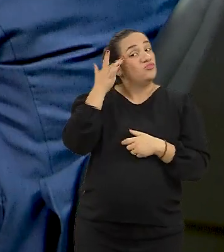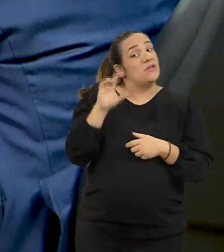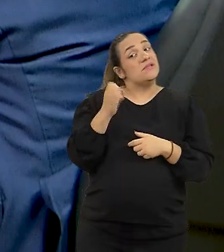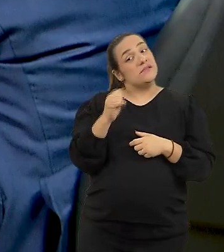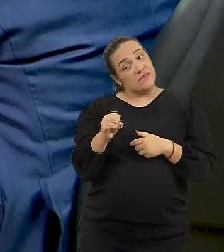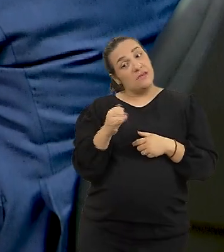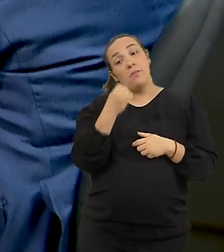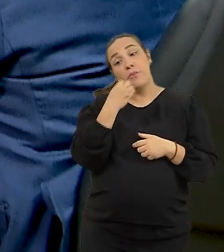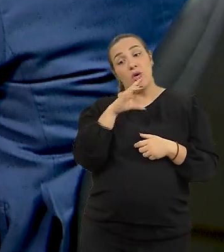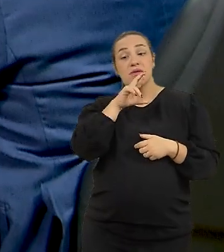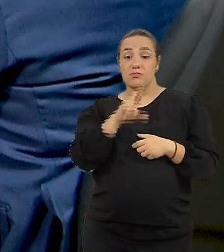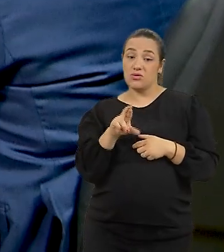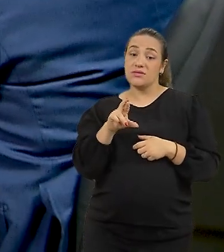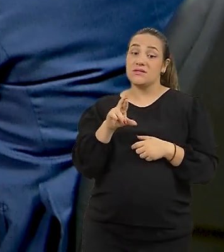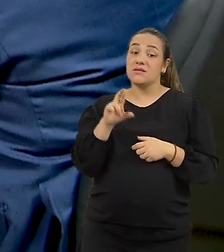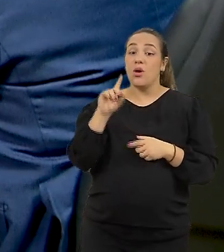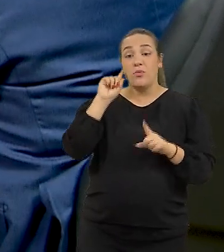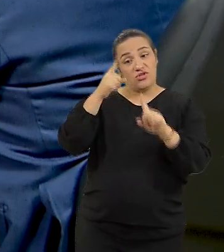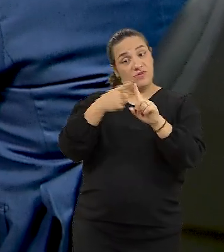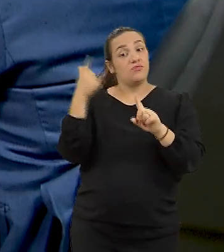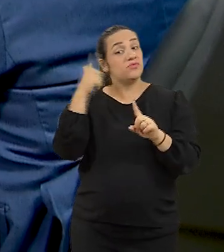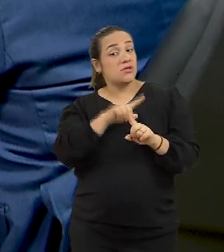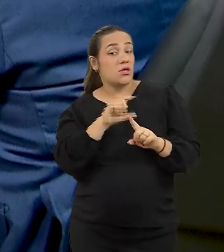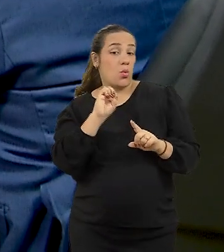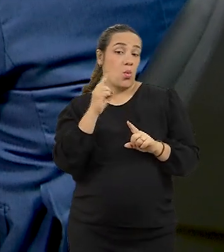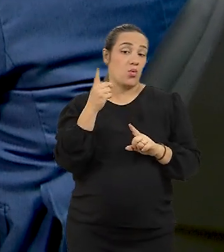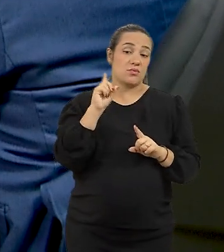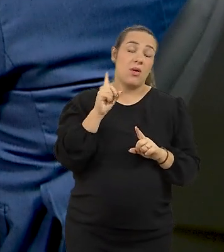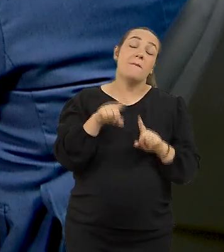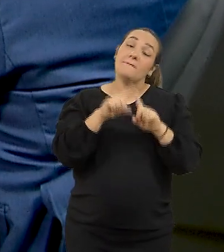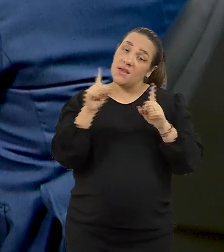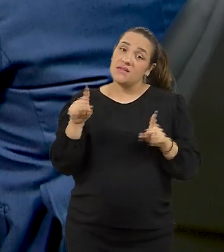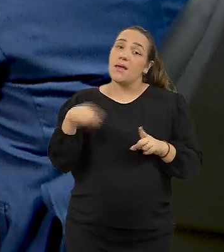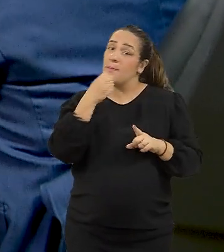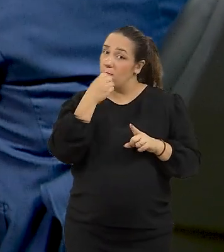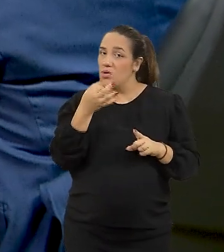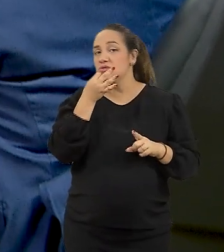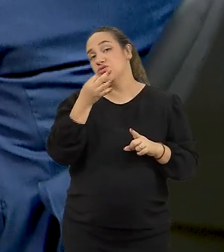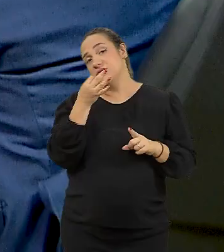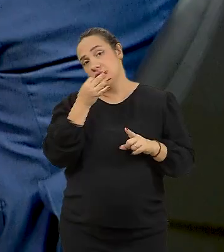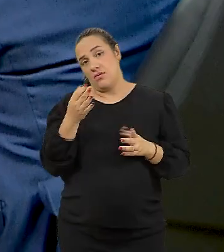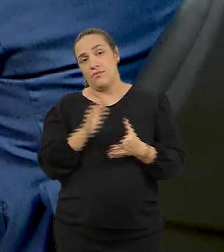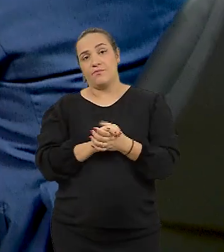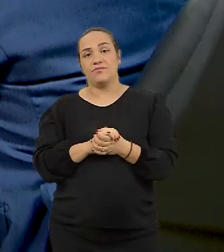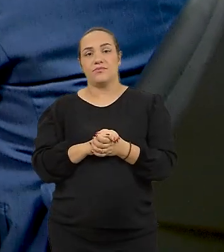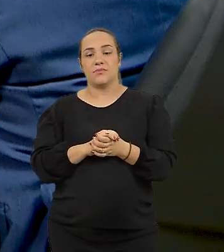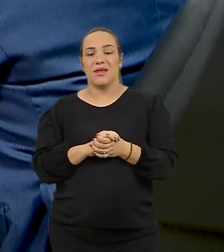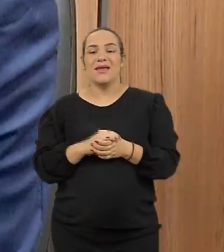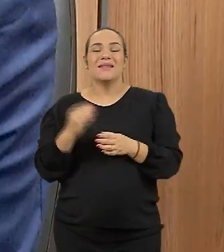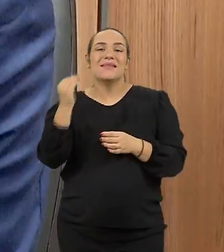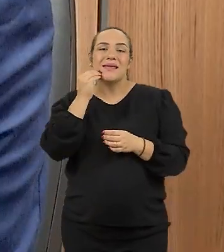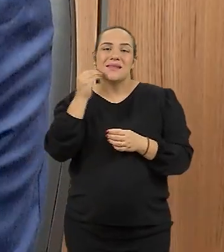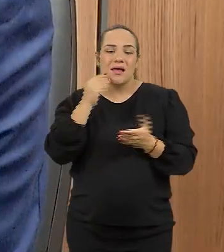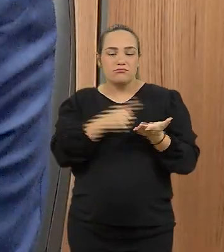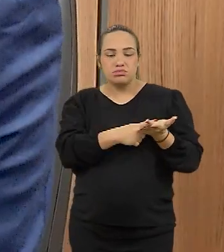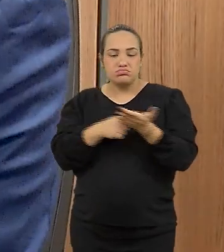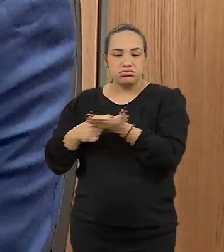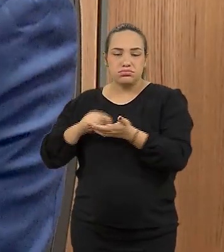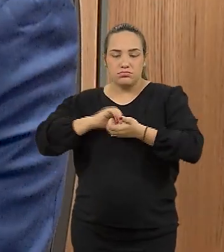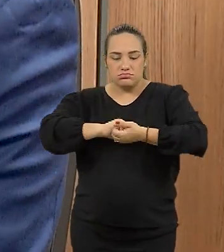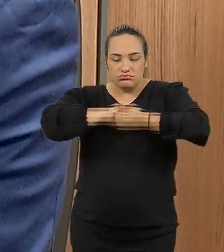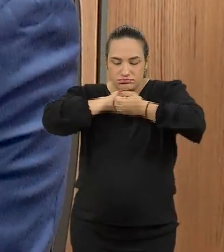o resultado, se serviu para os propósitos, mas então o prestígio, a mediação e a